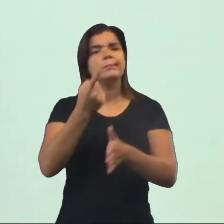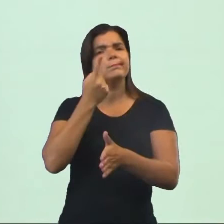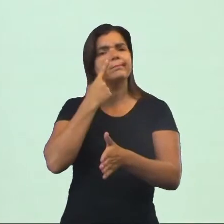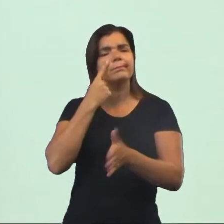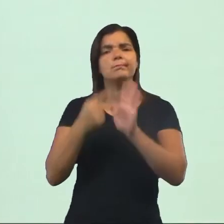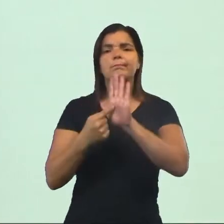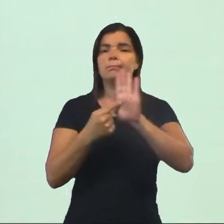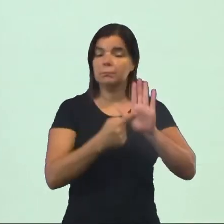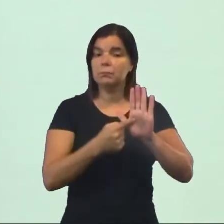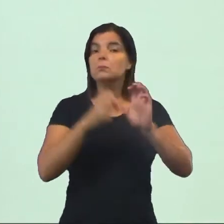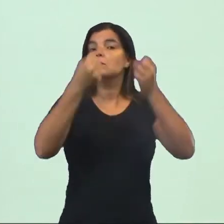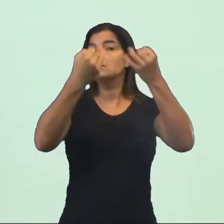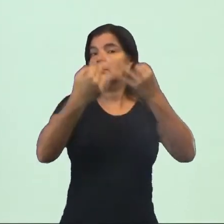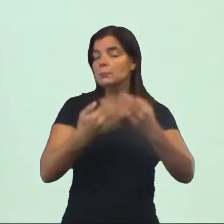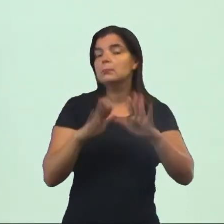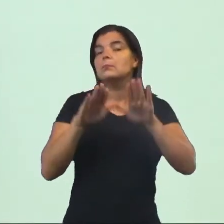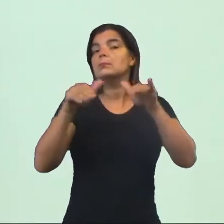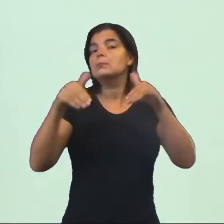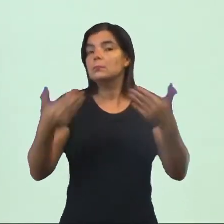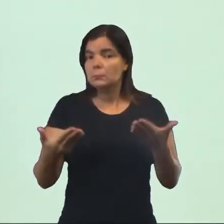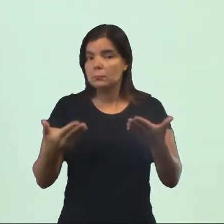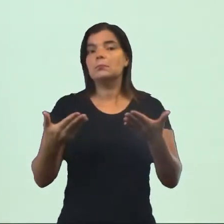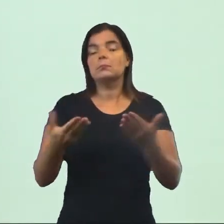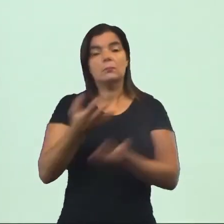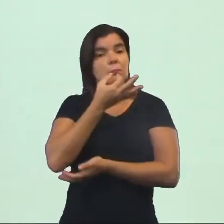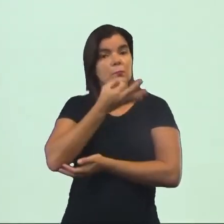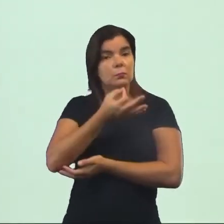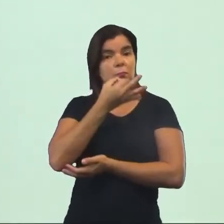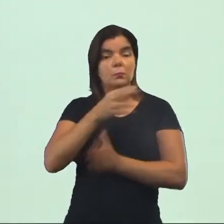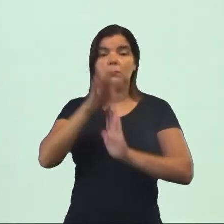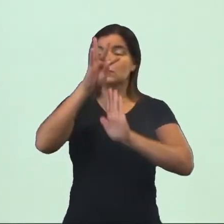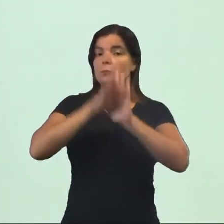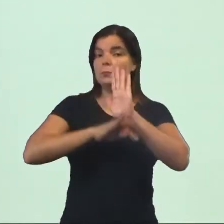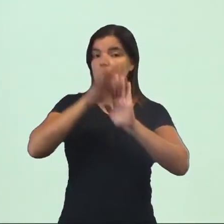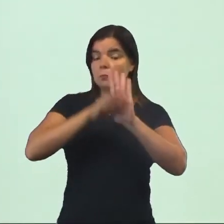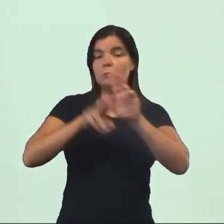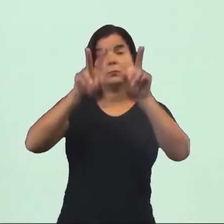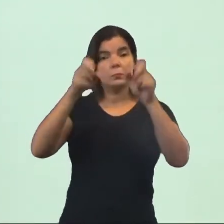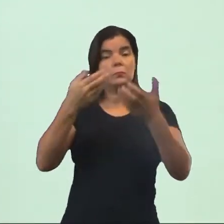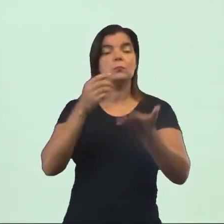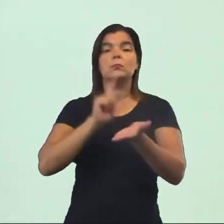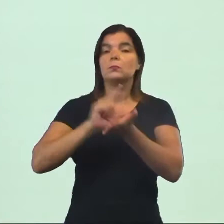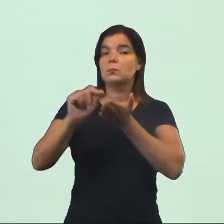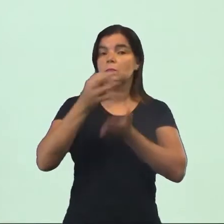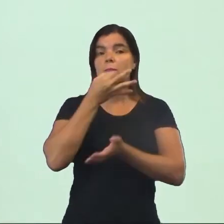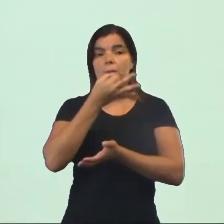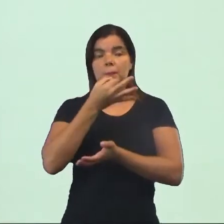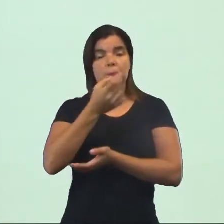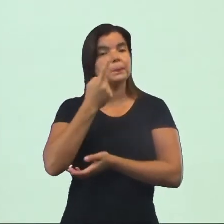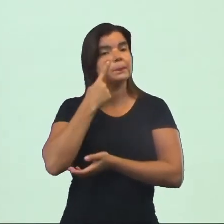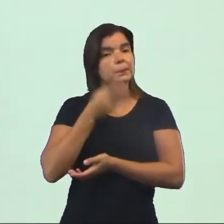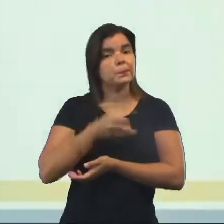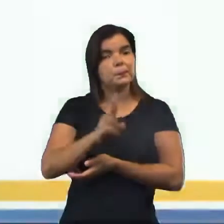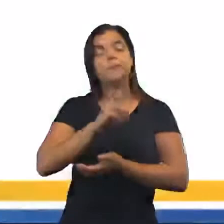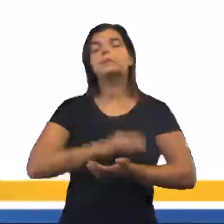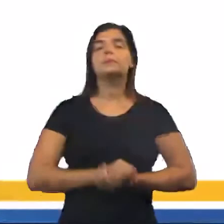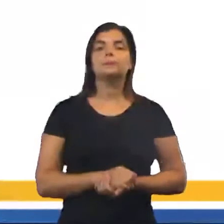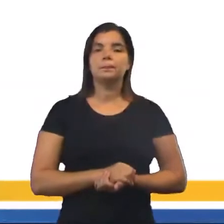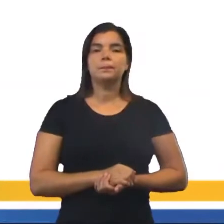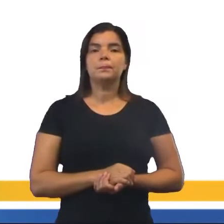que ele vai defender, qual é a sua opinião sobre o tema que está sendo tratado no artigo de opinião. Vamos continuar.